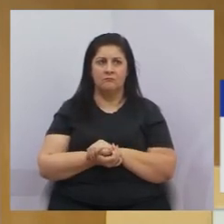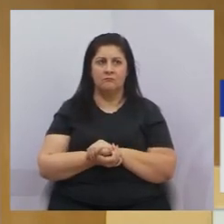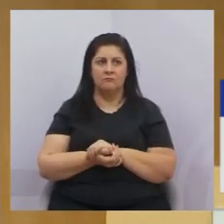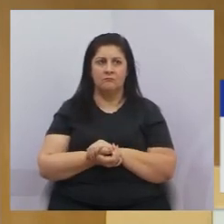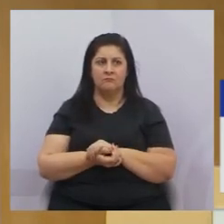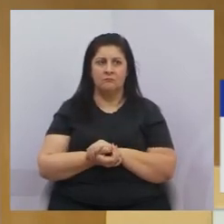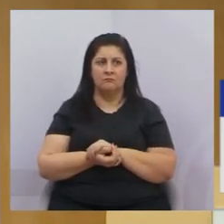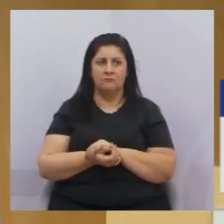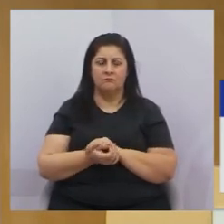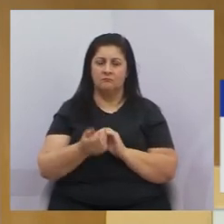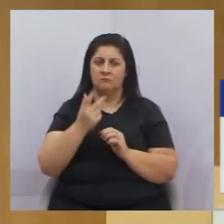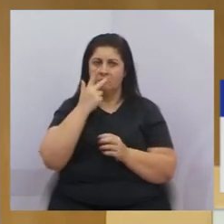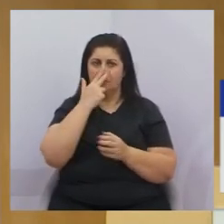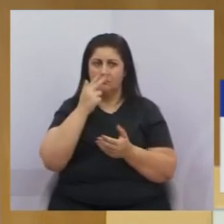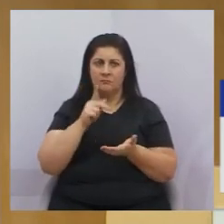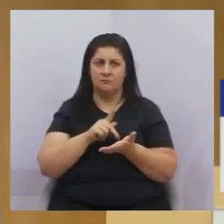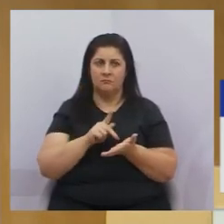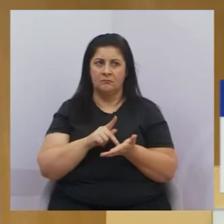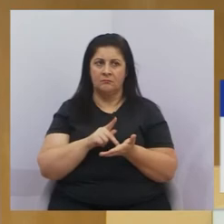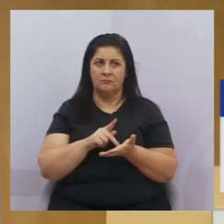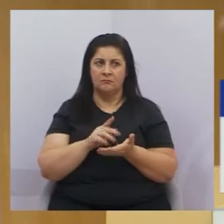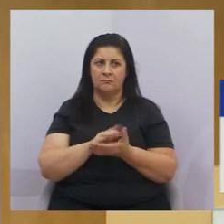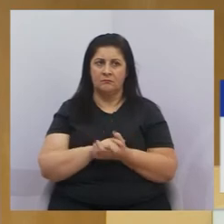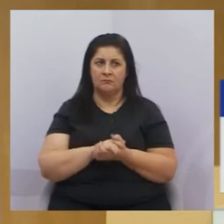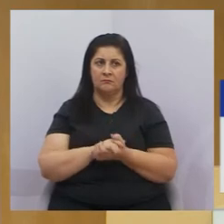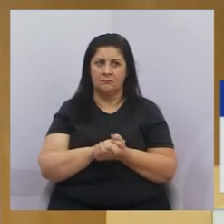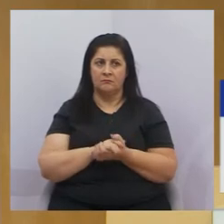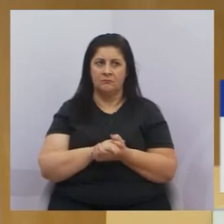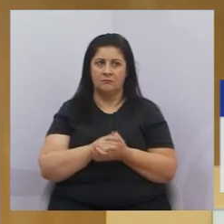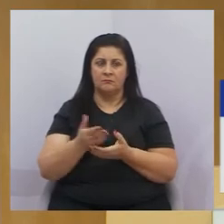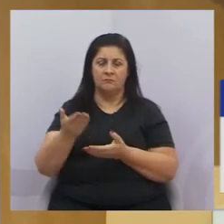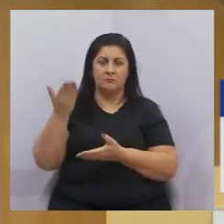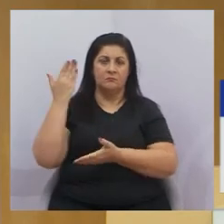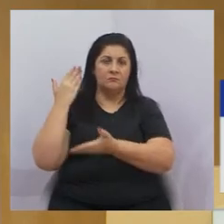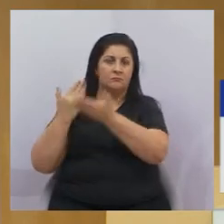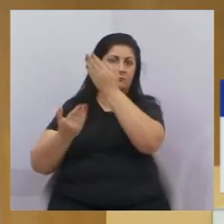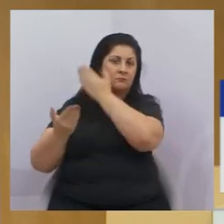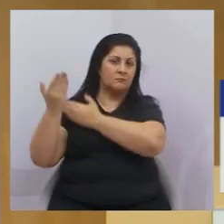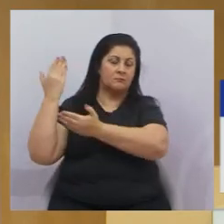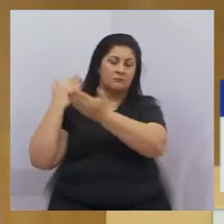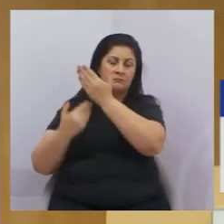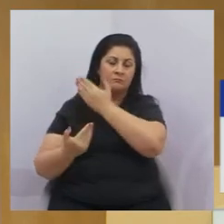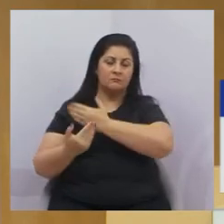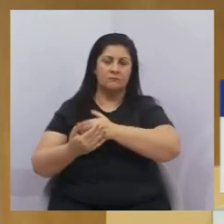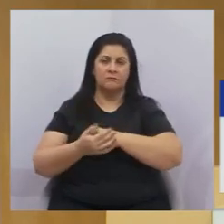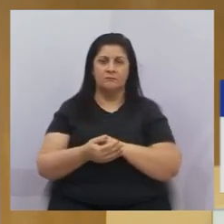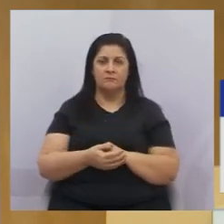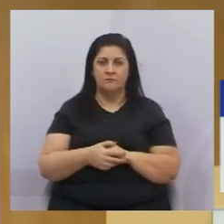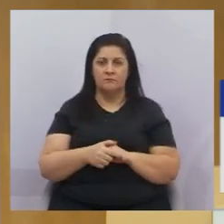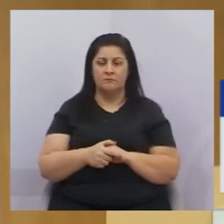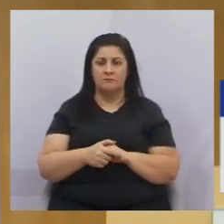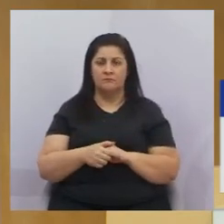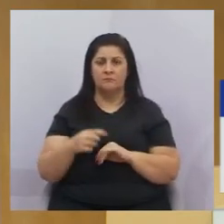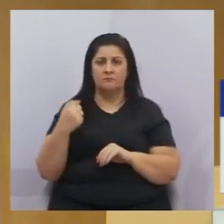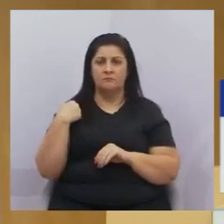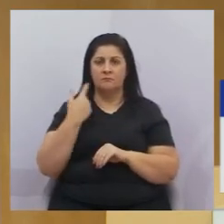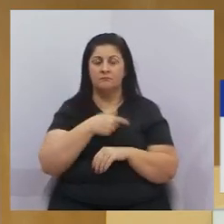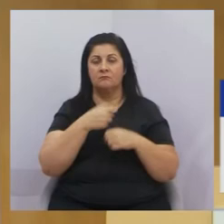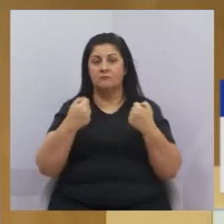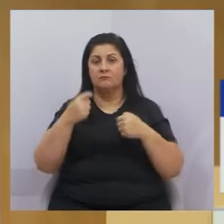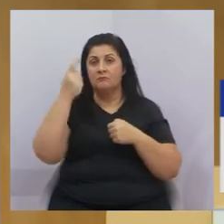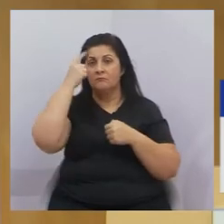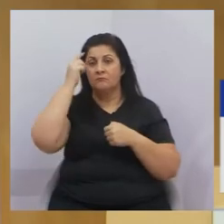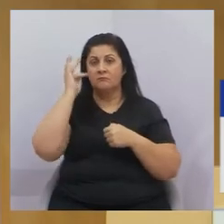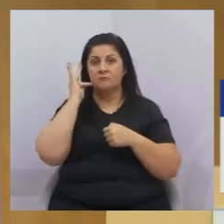Eu acho que, na realidade, isso é retroagir lá atrás. A gente tem que pensar para frente, nós